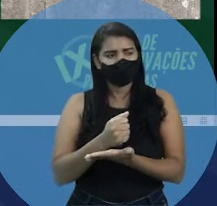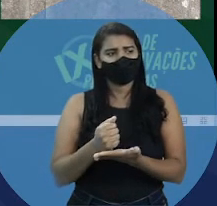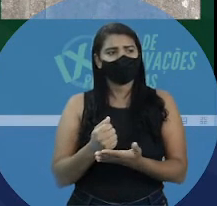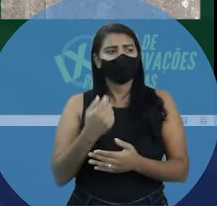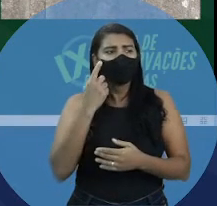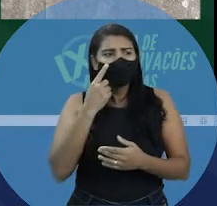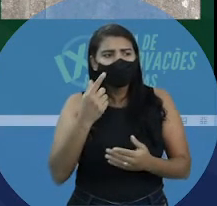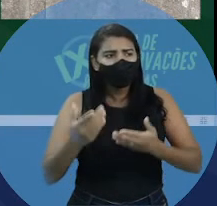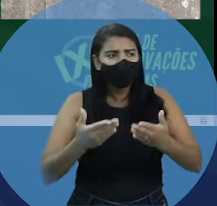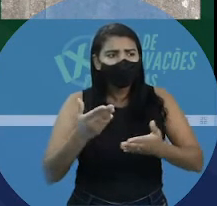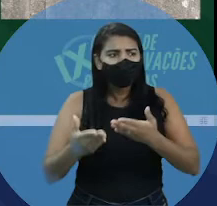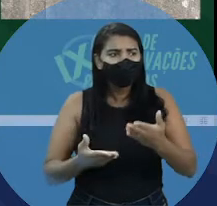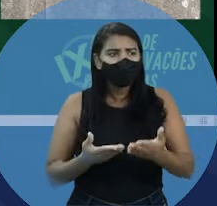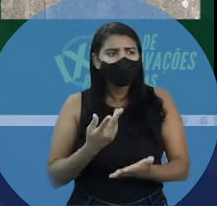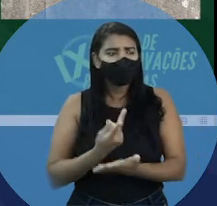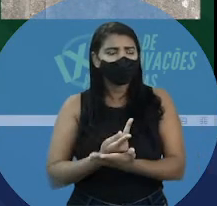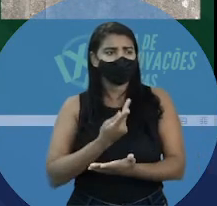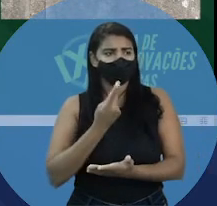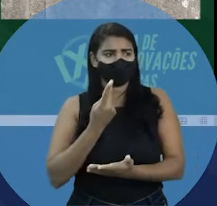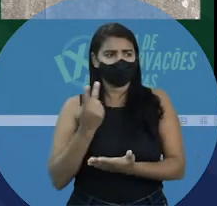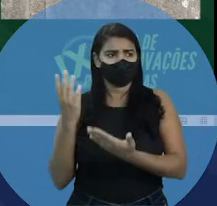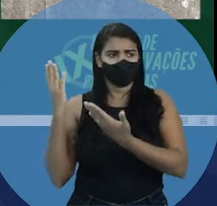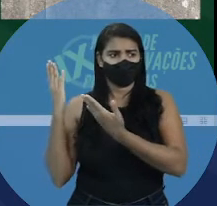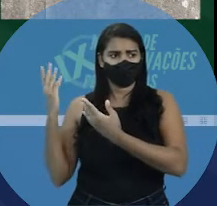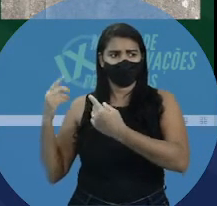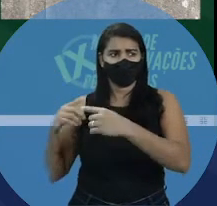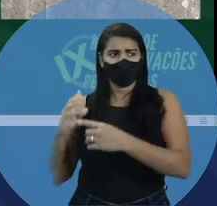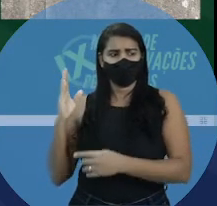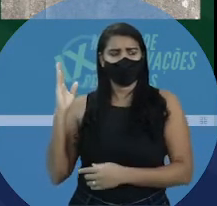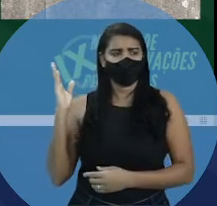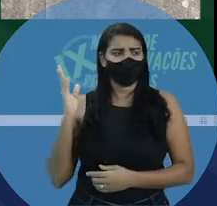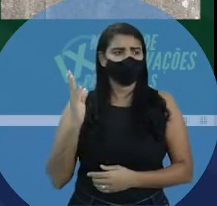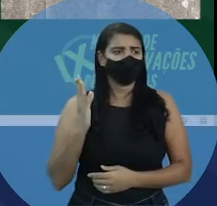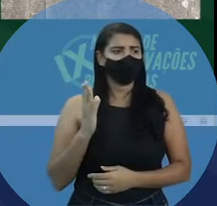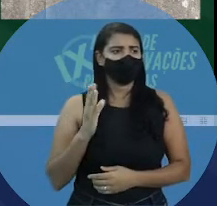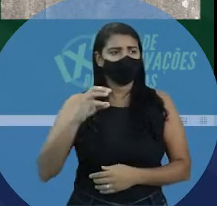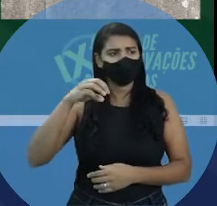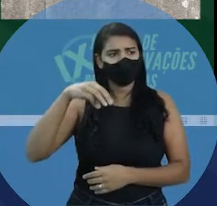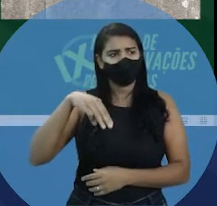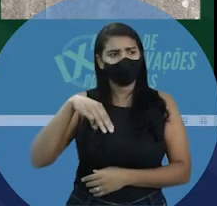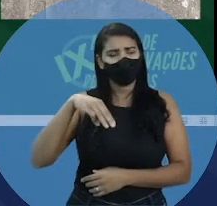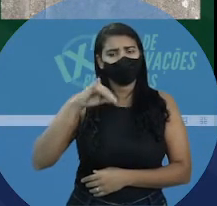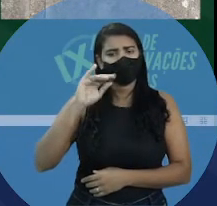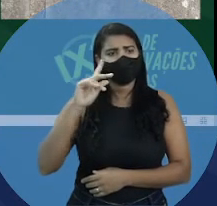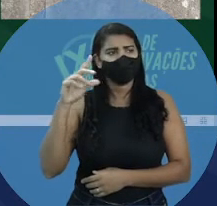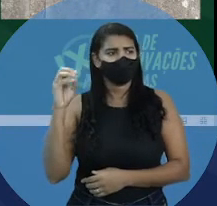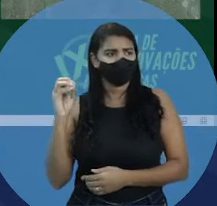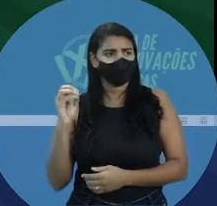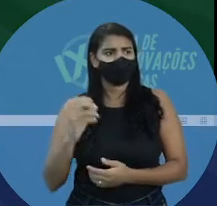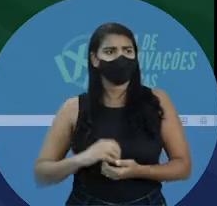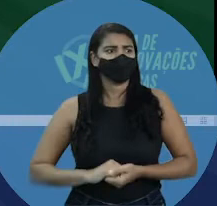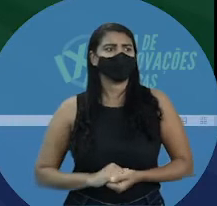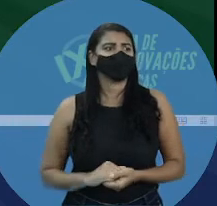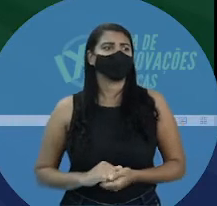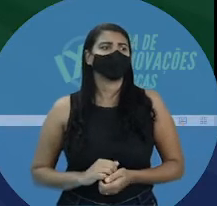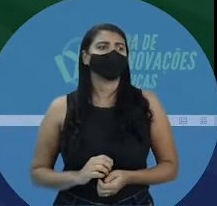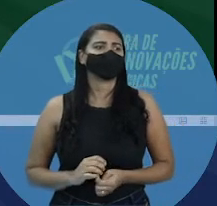isso poderia ocasionar nesses pés de milho. Pode passar.